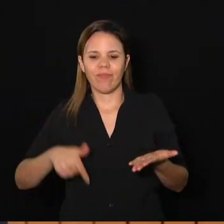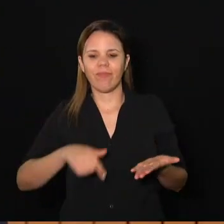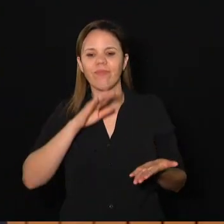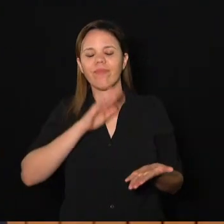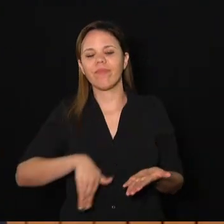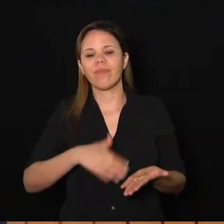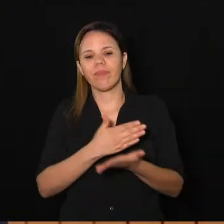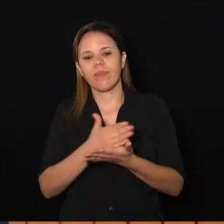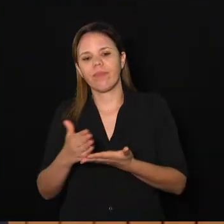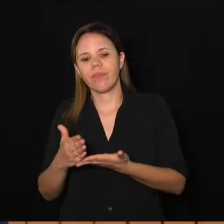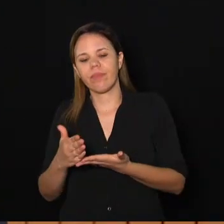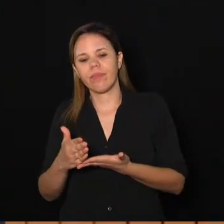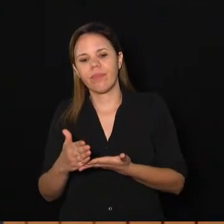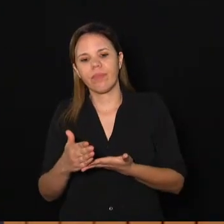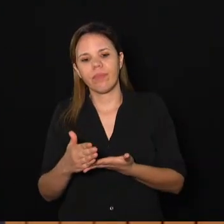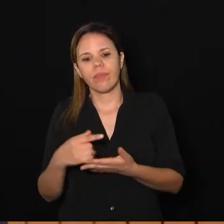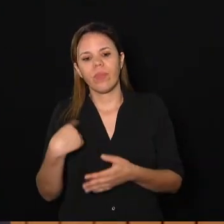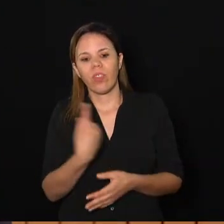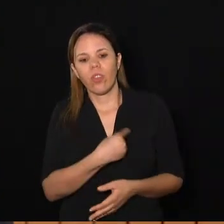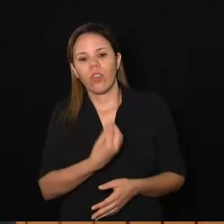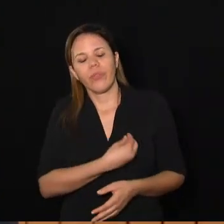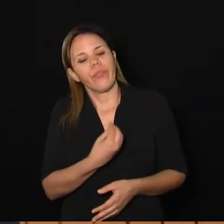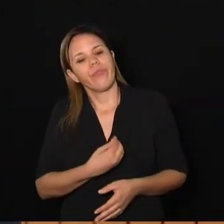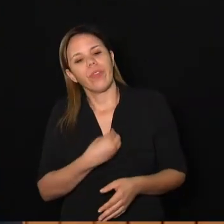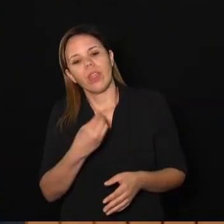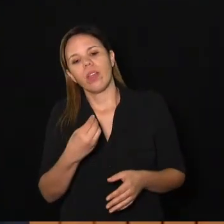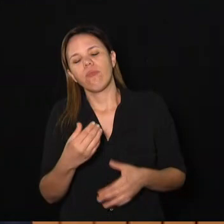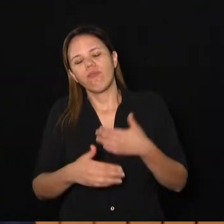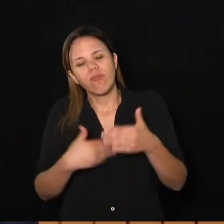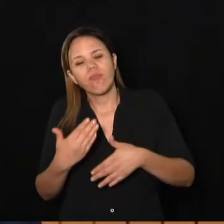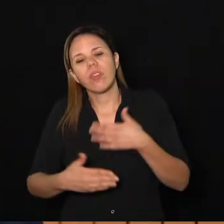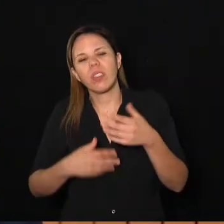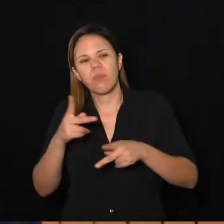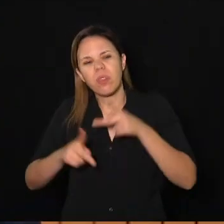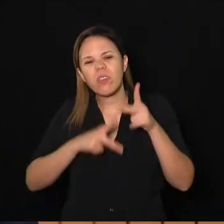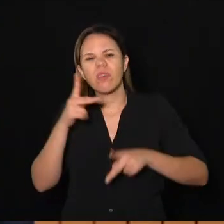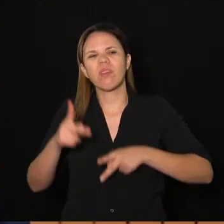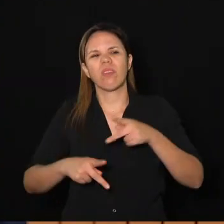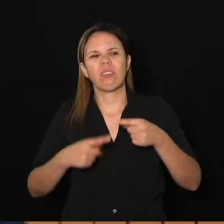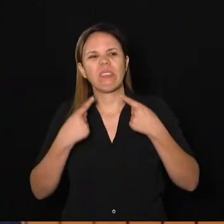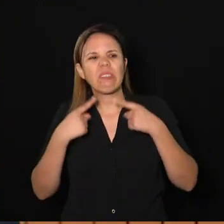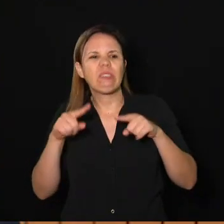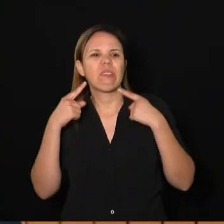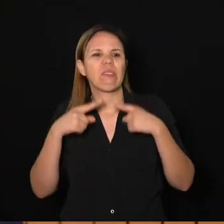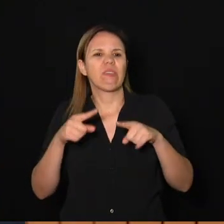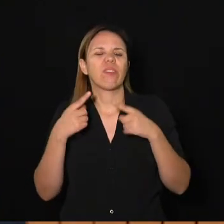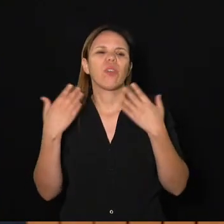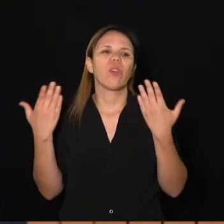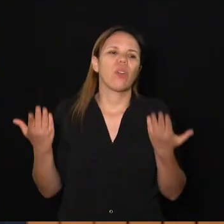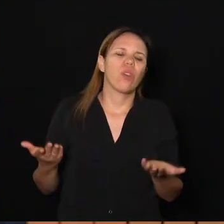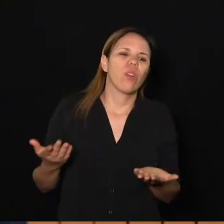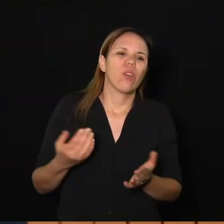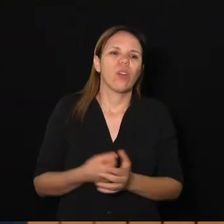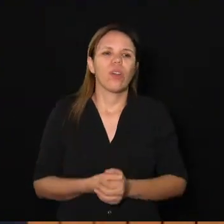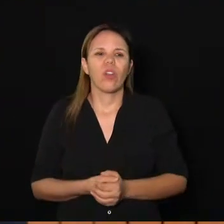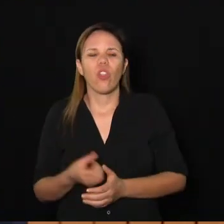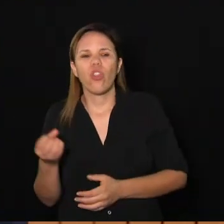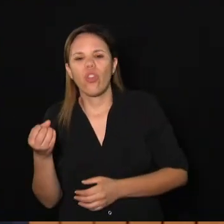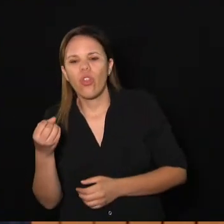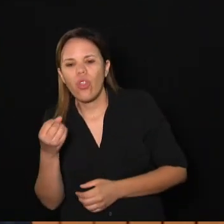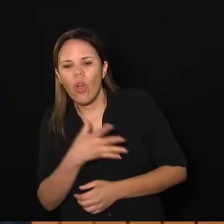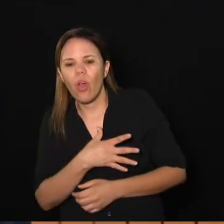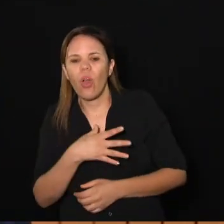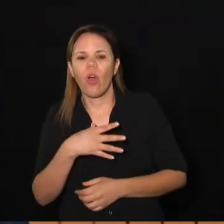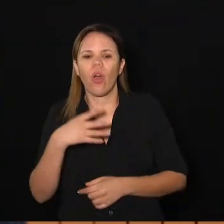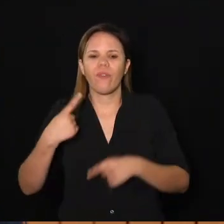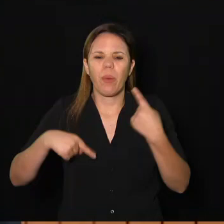nós vivemos tempos em que as pessoas ficam questionando muito se se trata de nova política ou